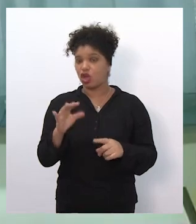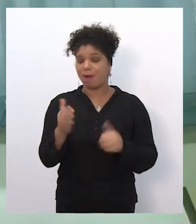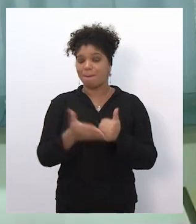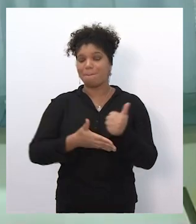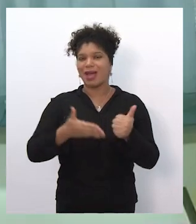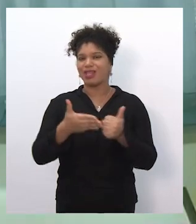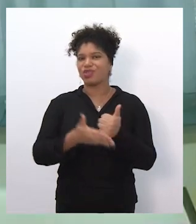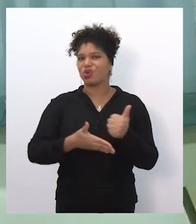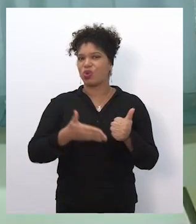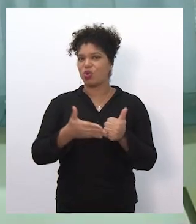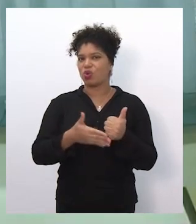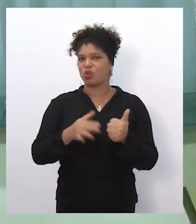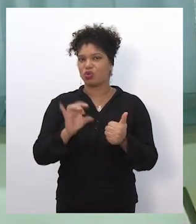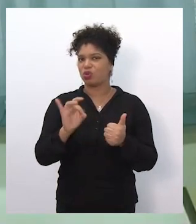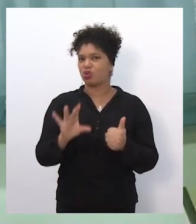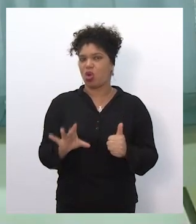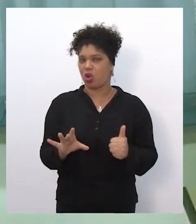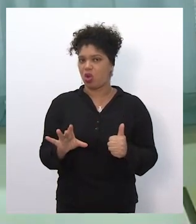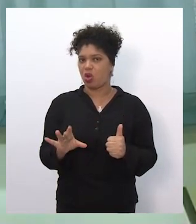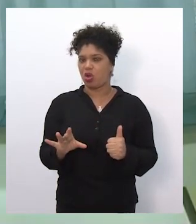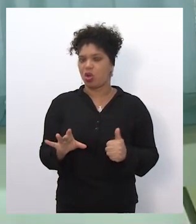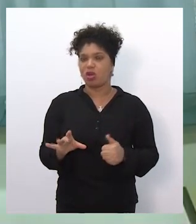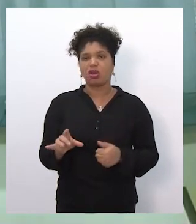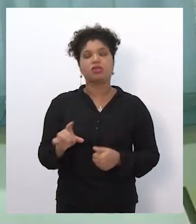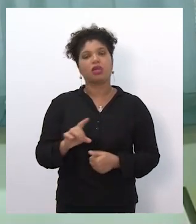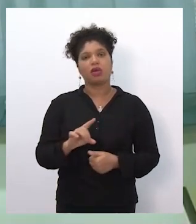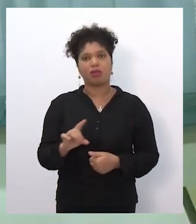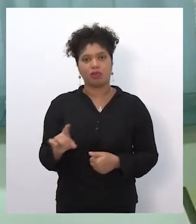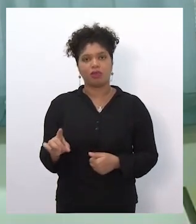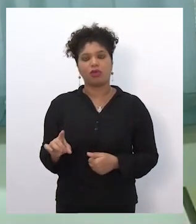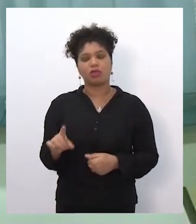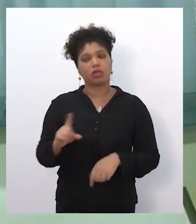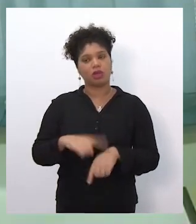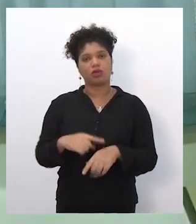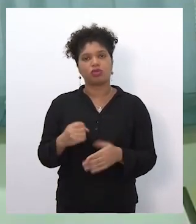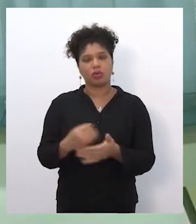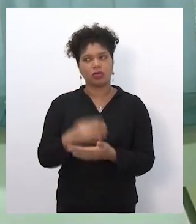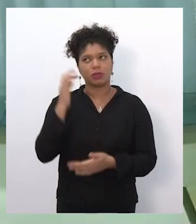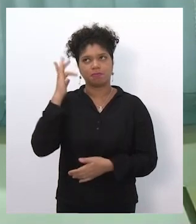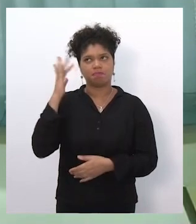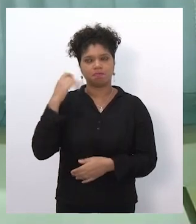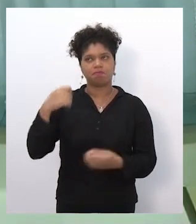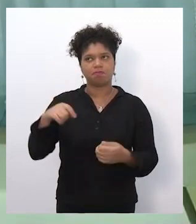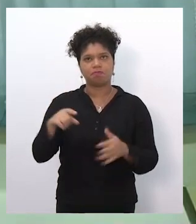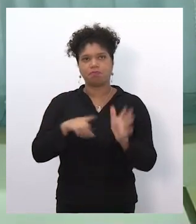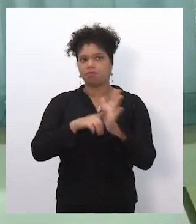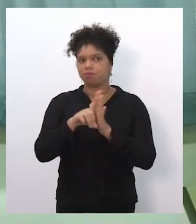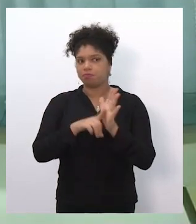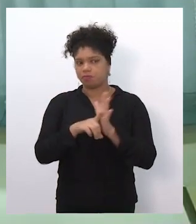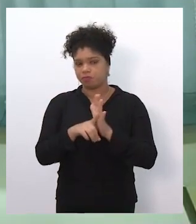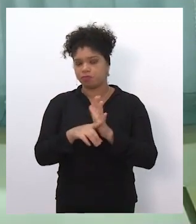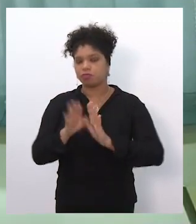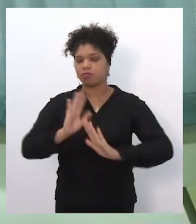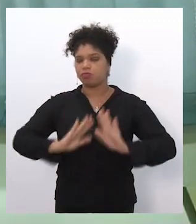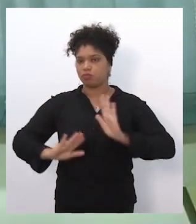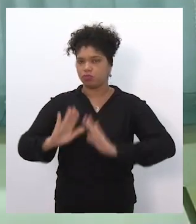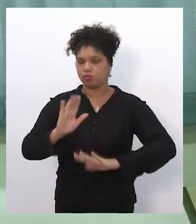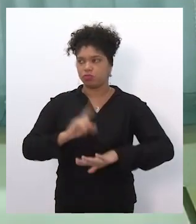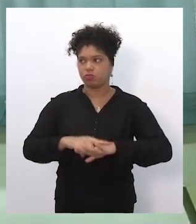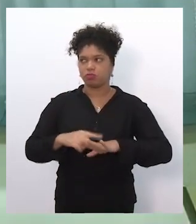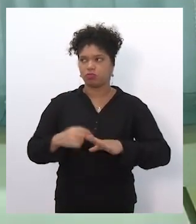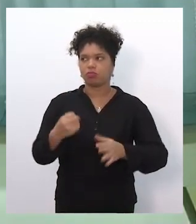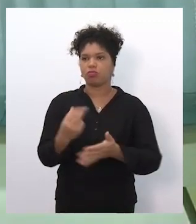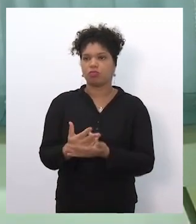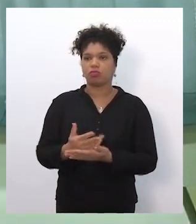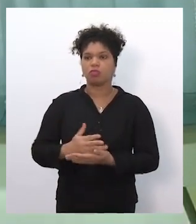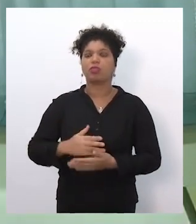geração. Tá? Então a gente parte desse princípio, uma boa pesquisa, uma cautela, um certo